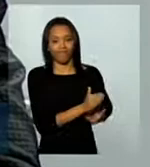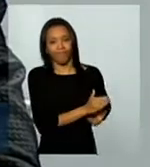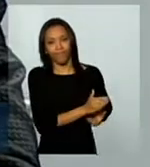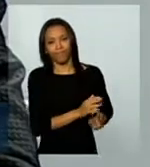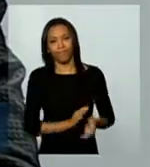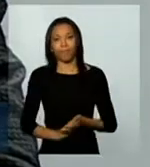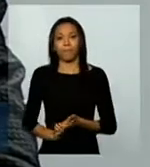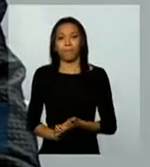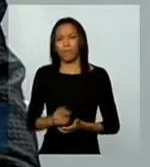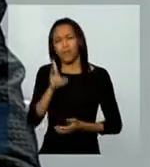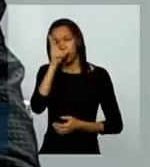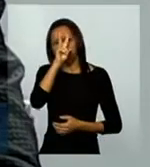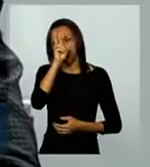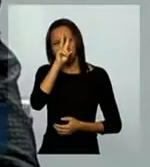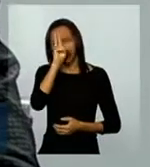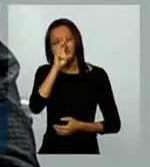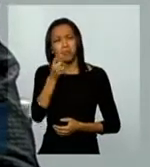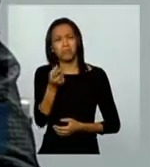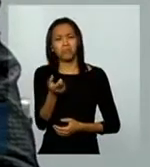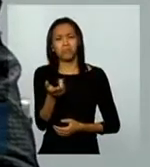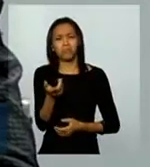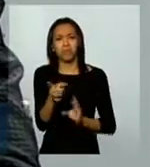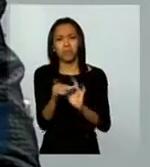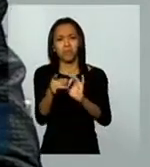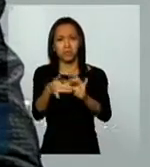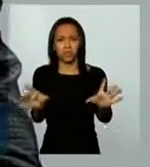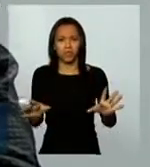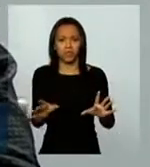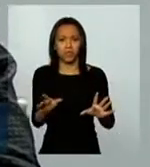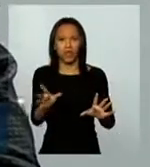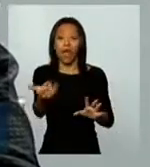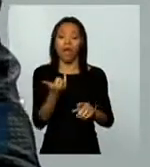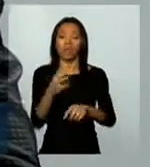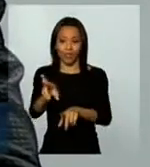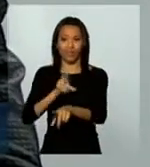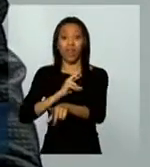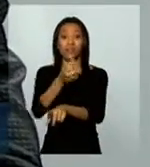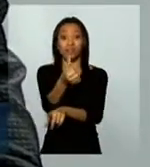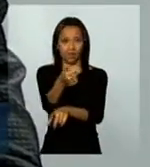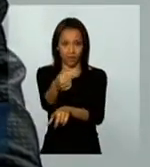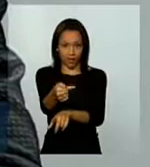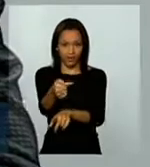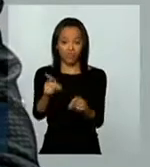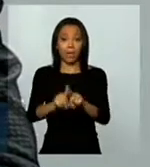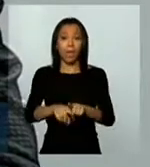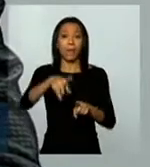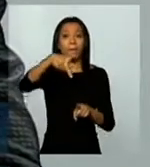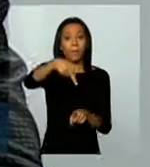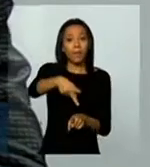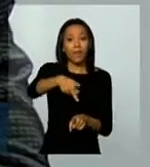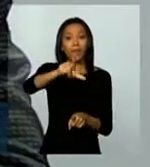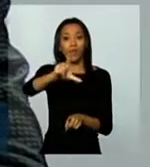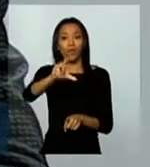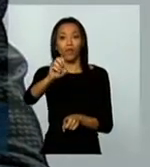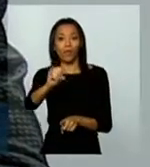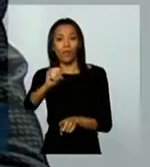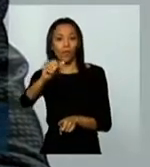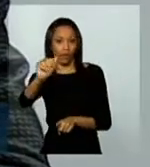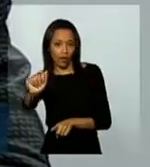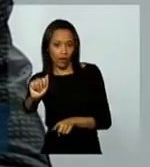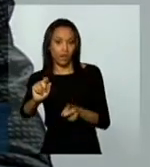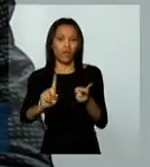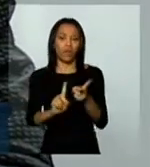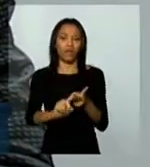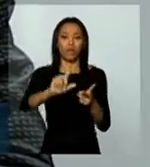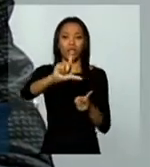A LDO, não me lembro agora quanto é que permite. 67, isso. O PILOA, a LOA e o PILOA